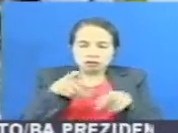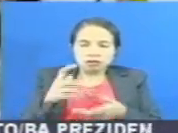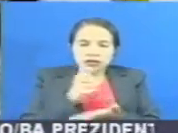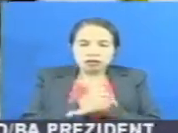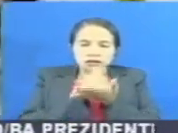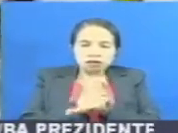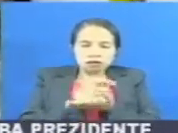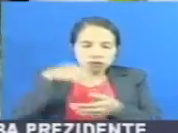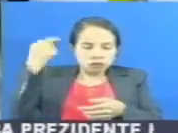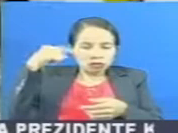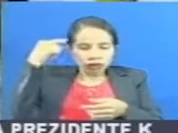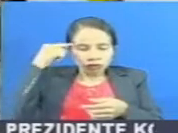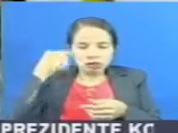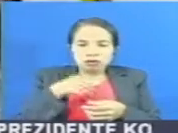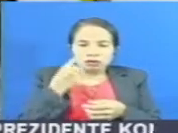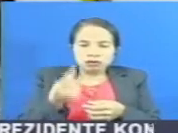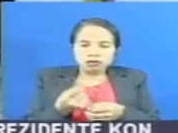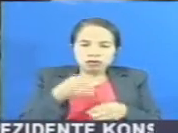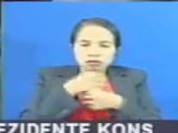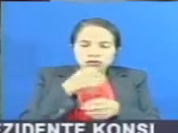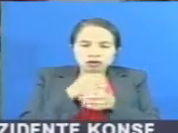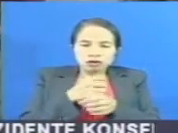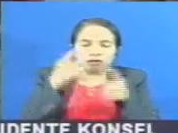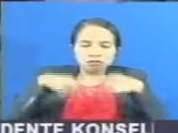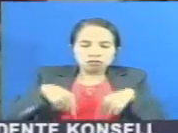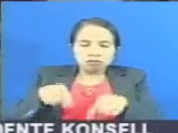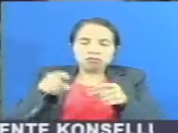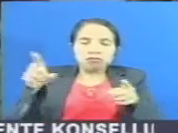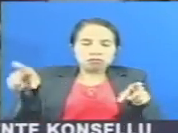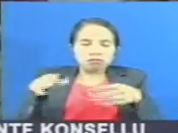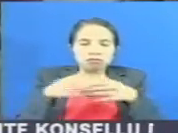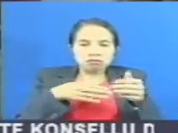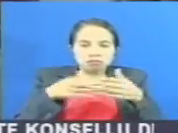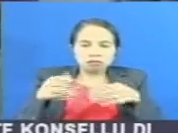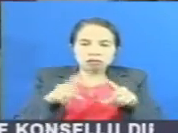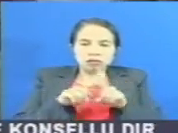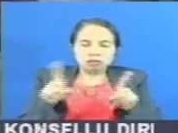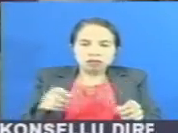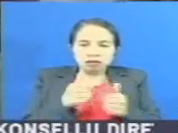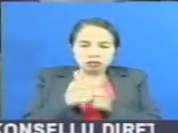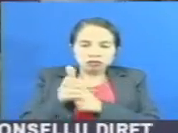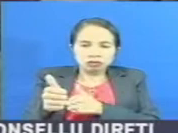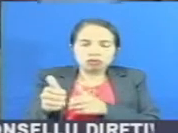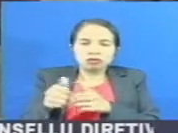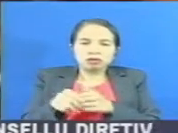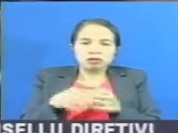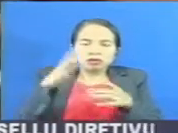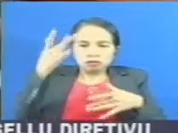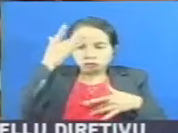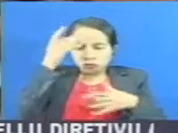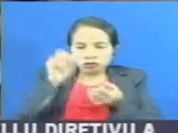Atauru, governo autoriza atu halo viagem normal. Mas bem, continua a cumprir regras de prevenção COVID